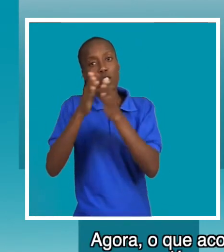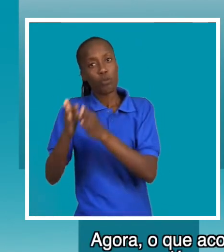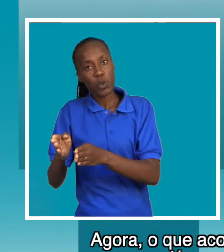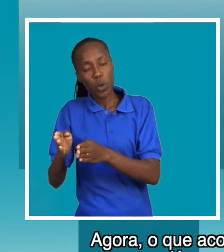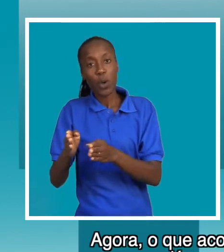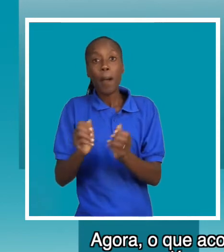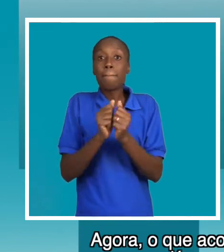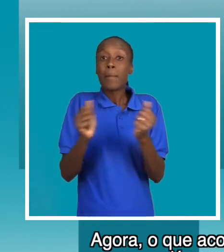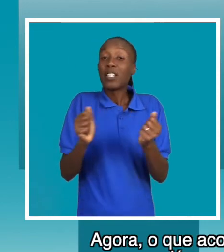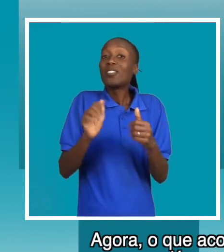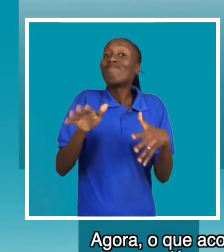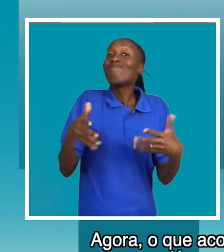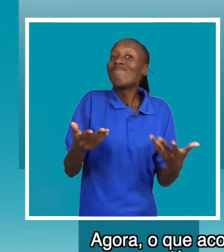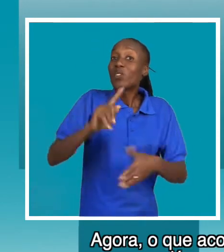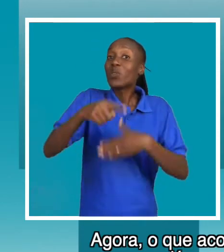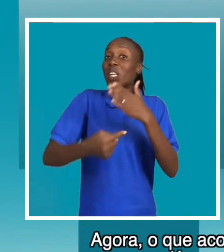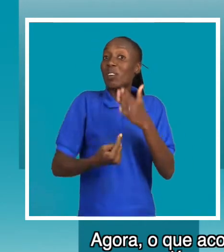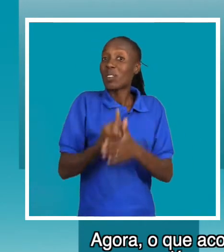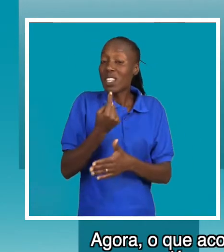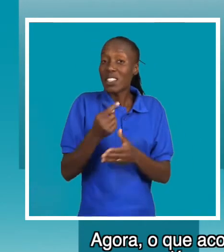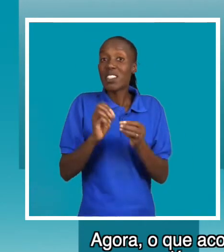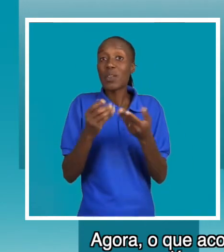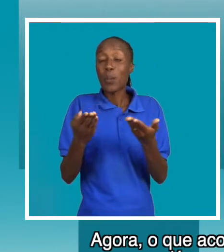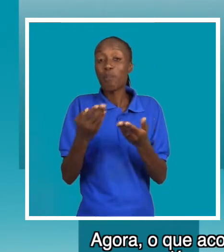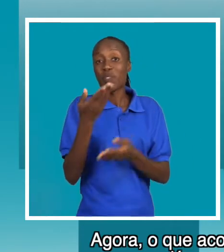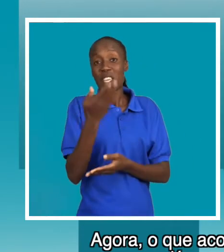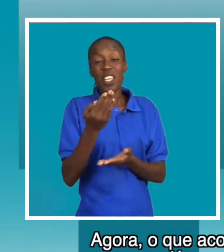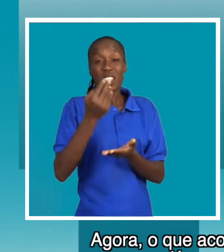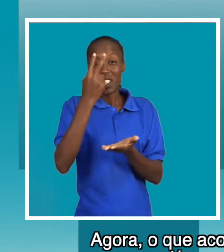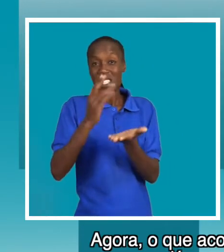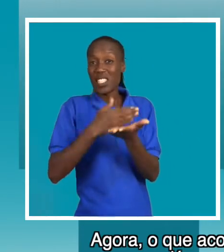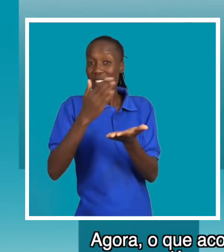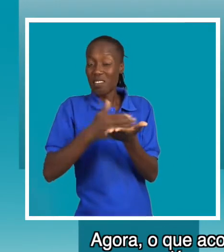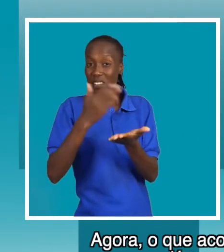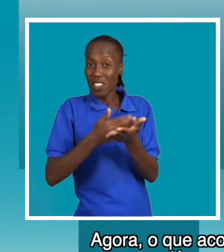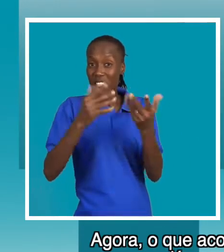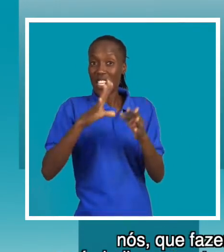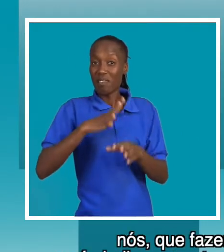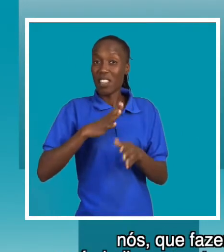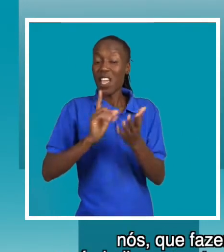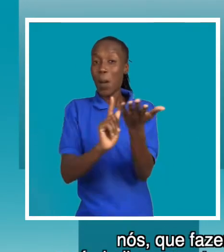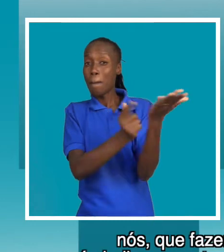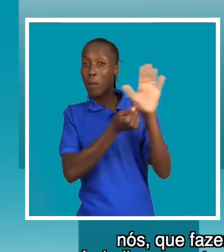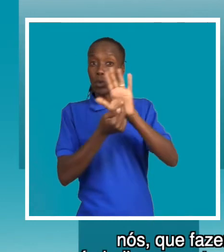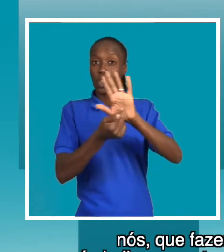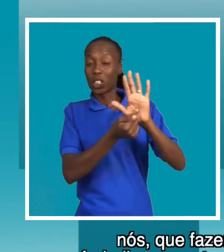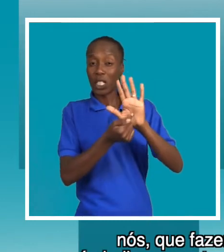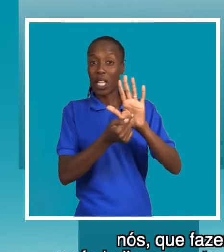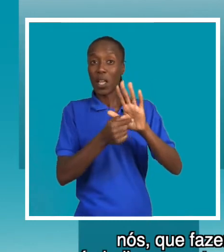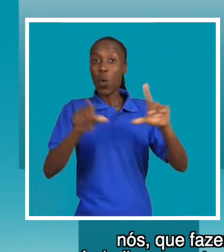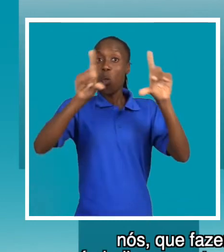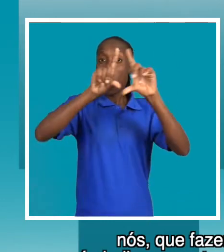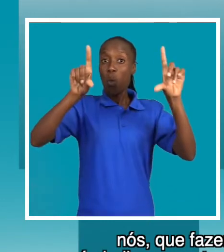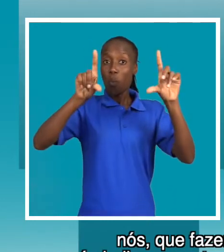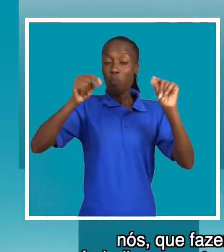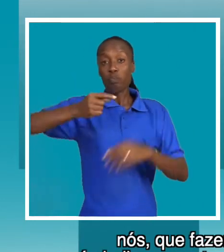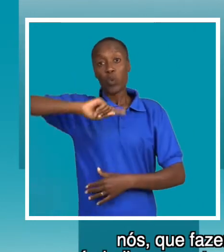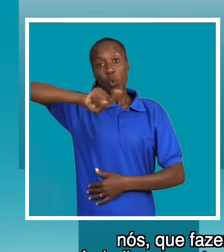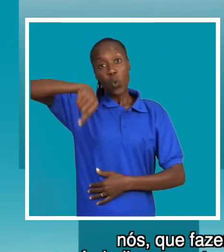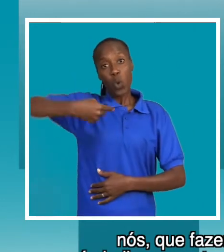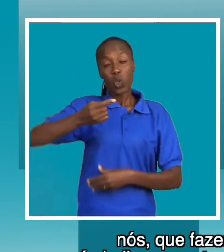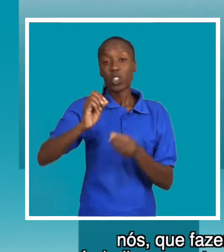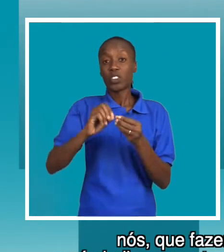que acontece? Tendo em conta que esse livro já tem uma indicação do título, nós que fazemos é encaminharmos para